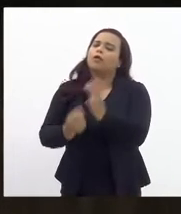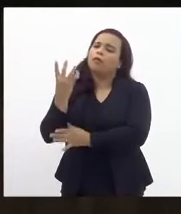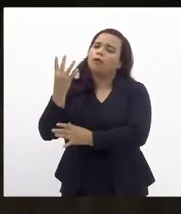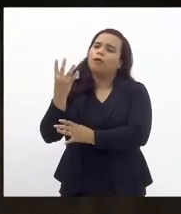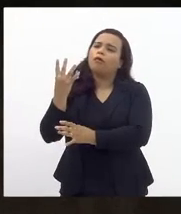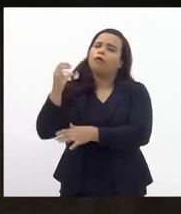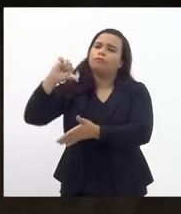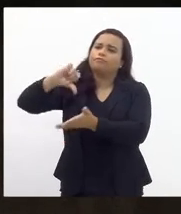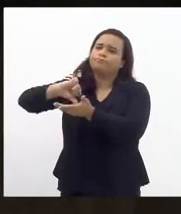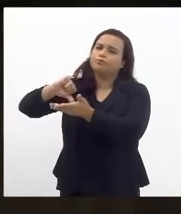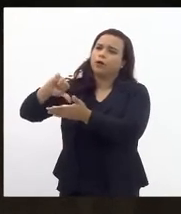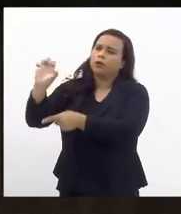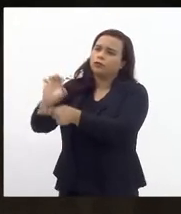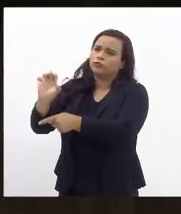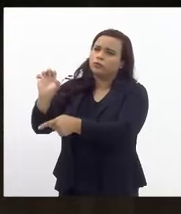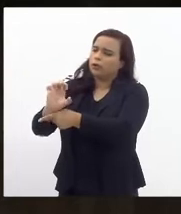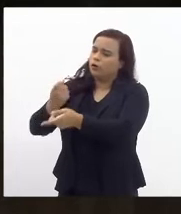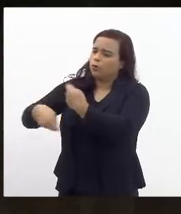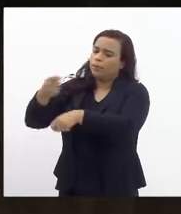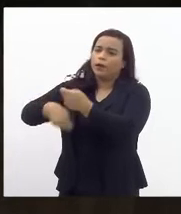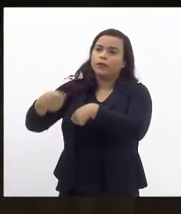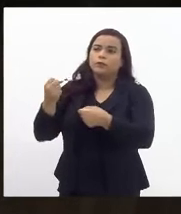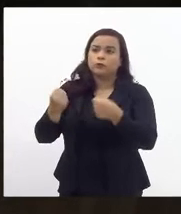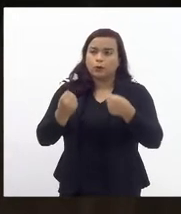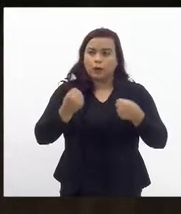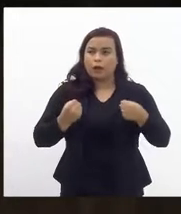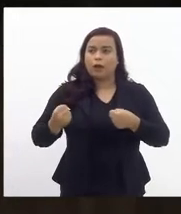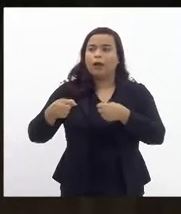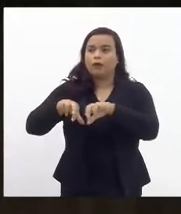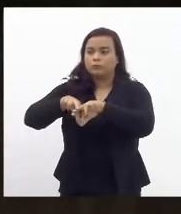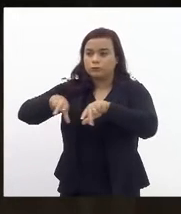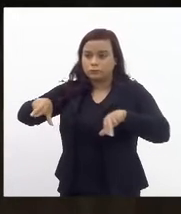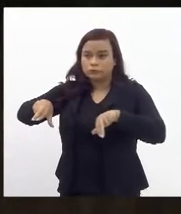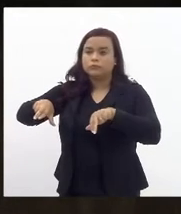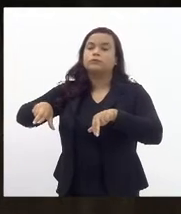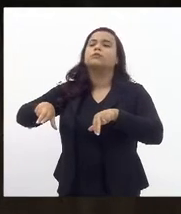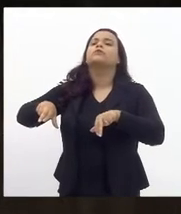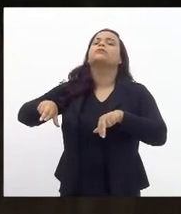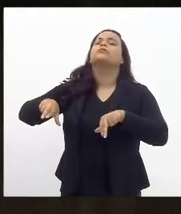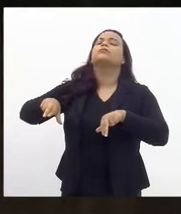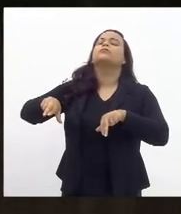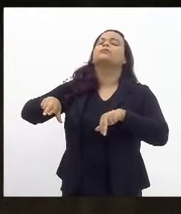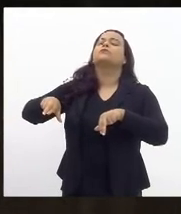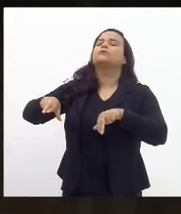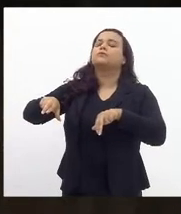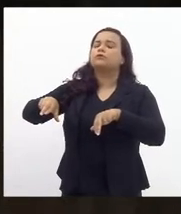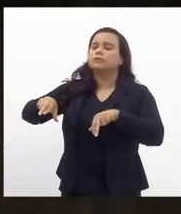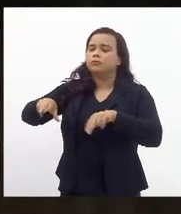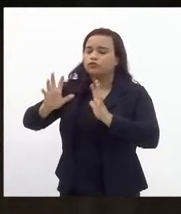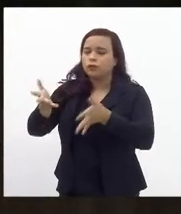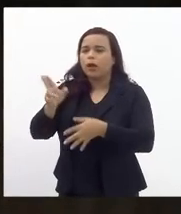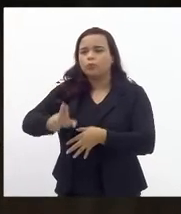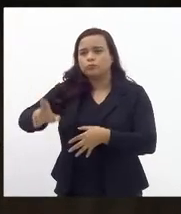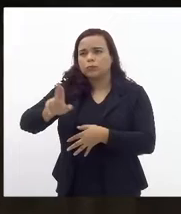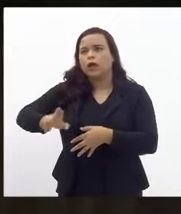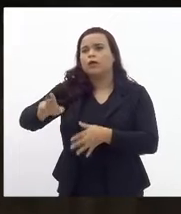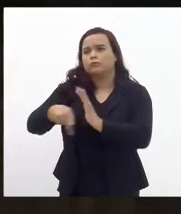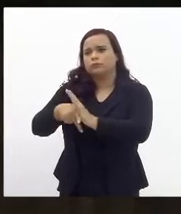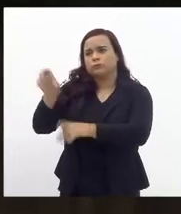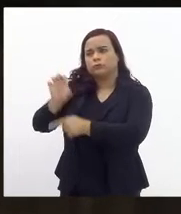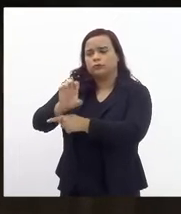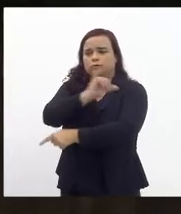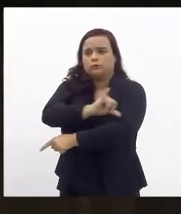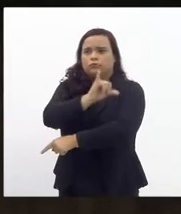Estadual de Comércio de Veículos Automotores Seminovos do Estado do Rio de Janeiro. A autora é o deputado